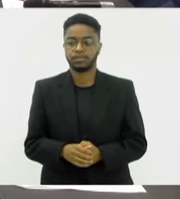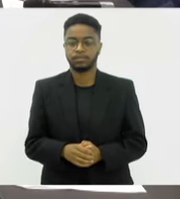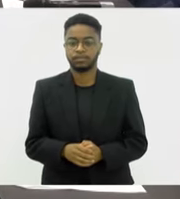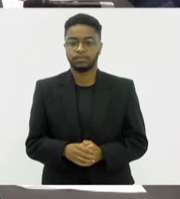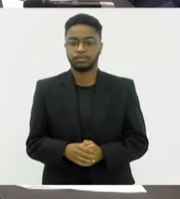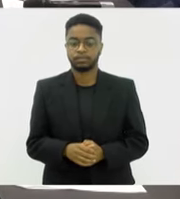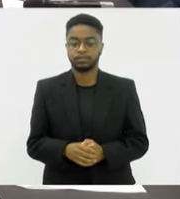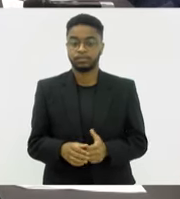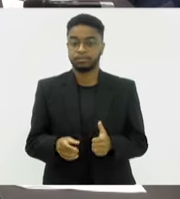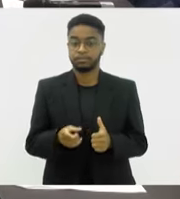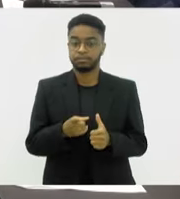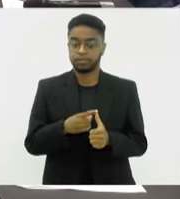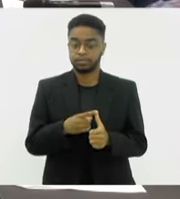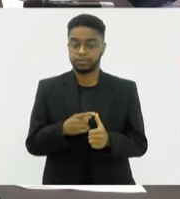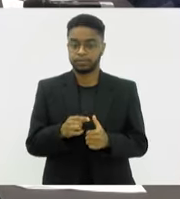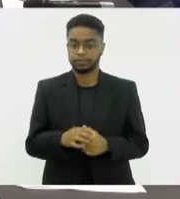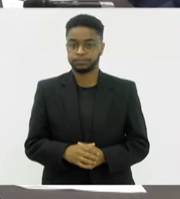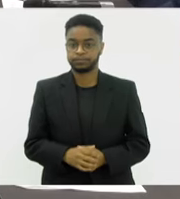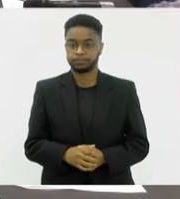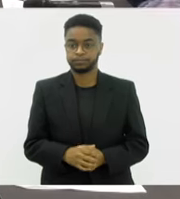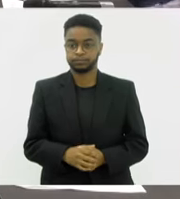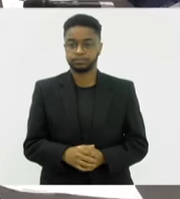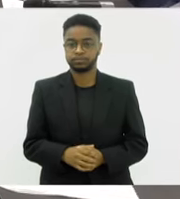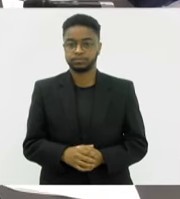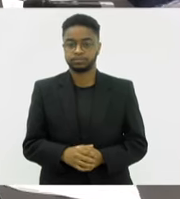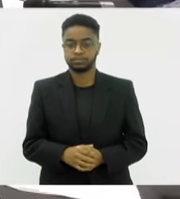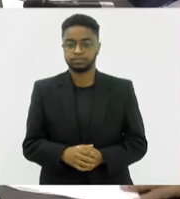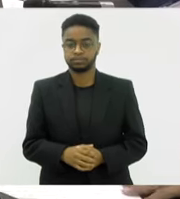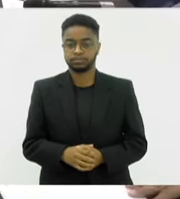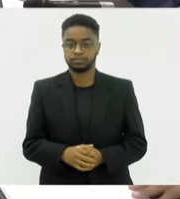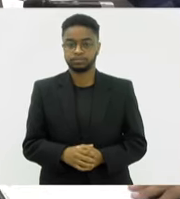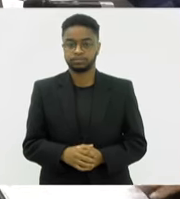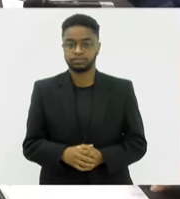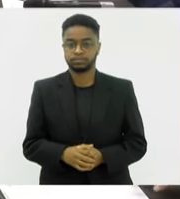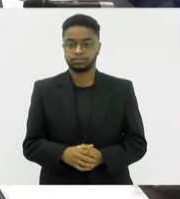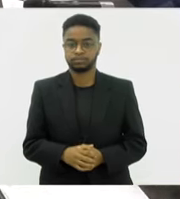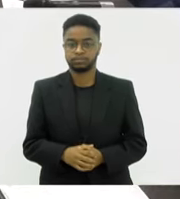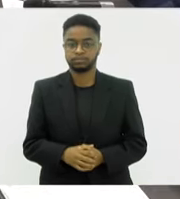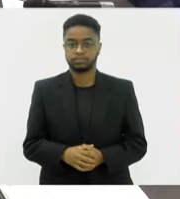Primeiro, presidente, eu sou